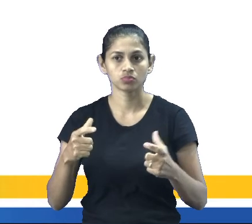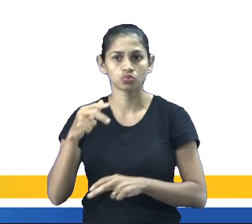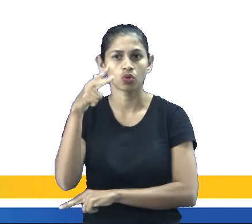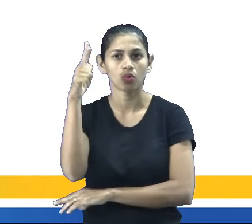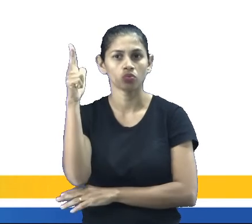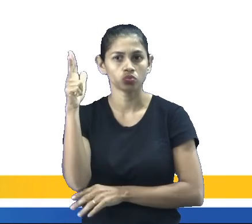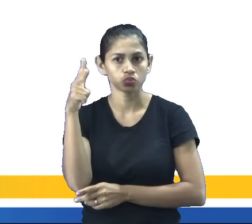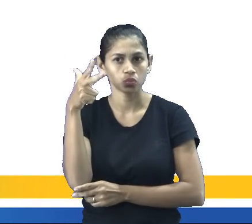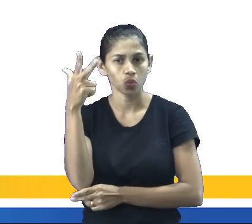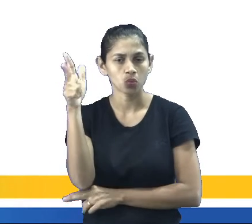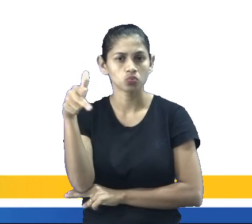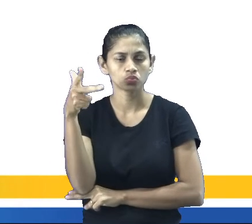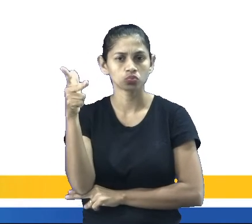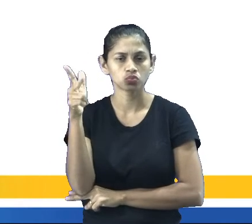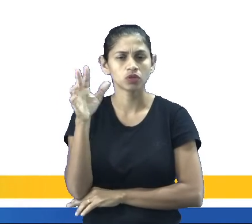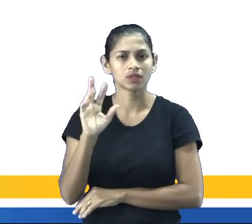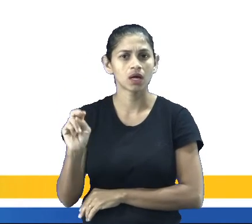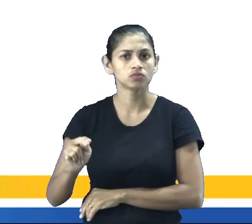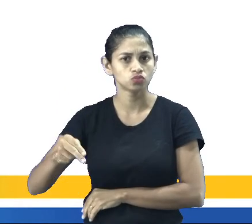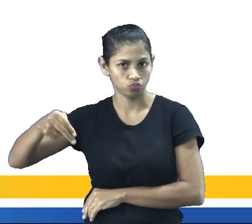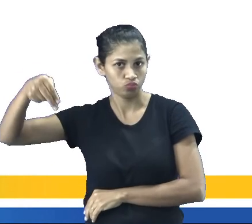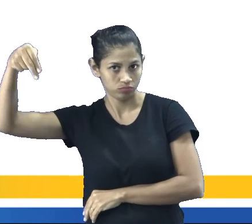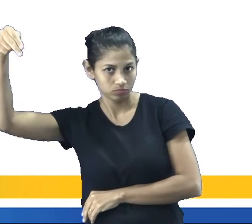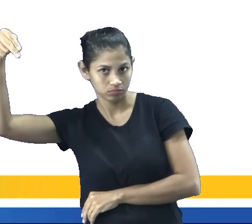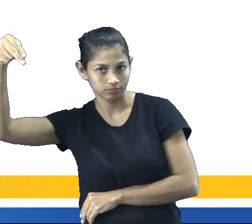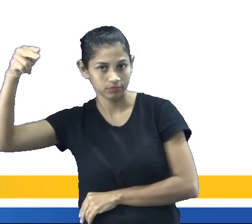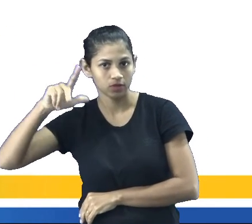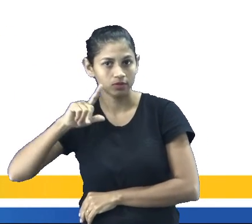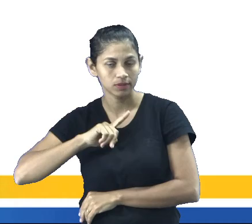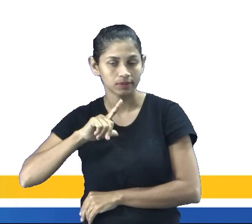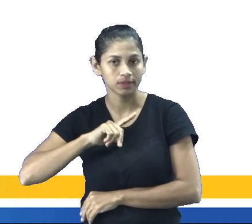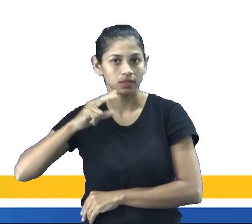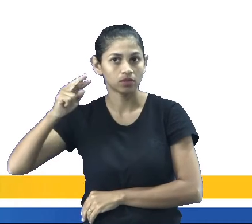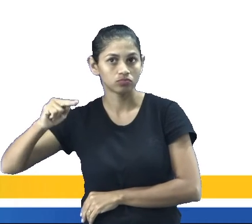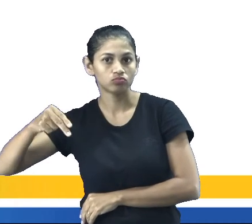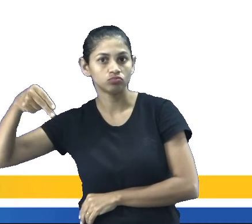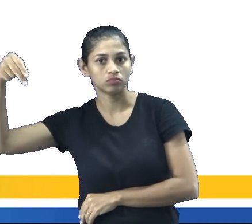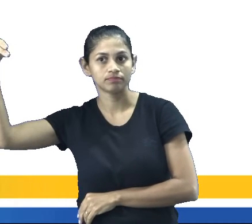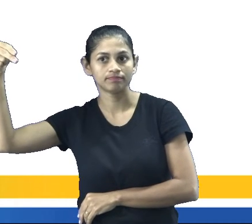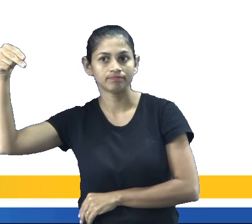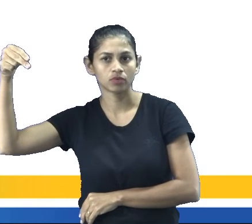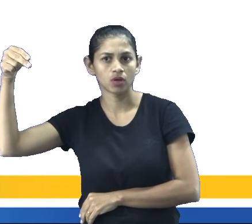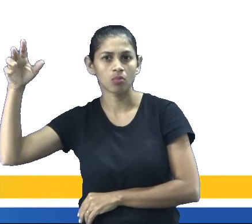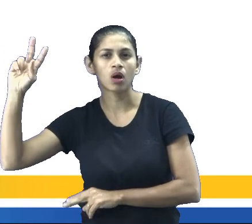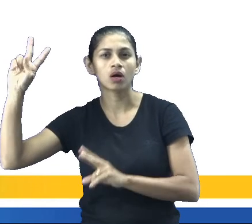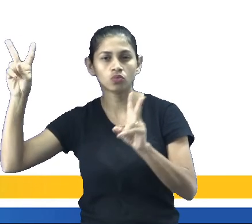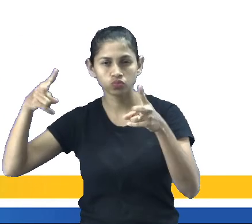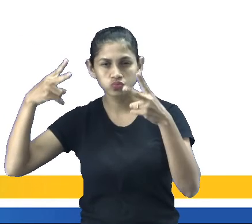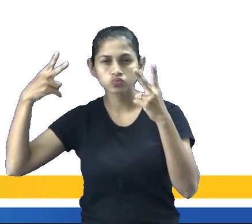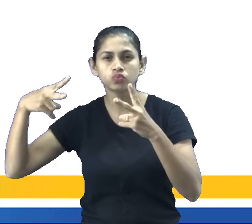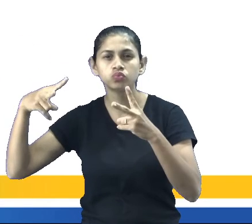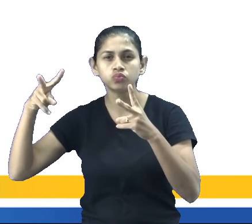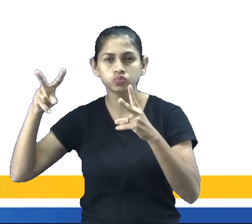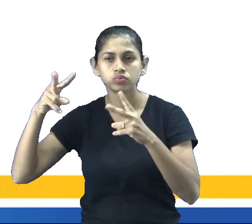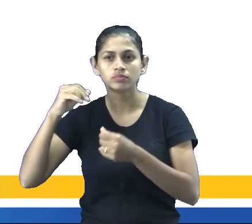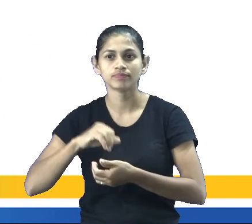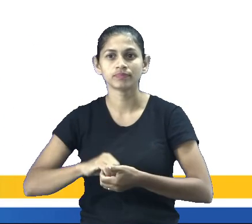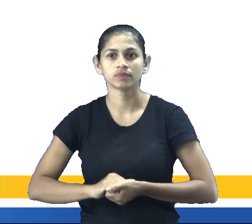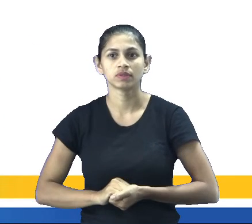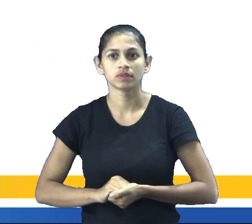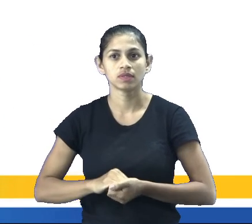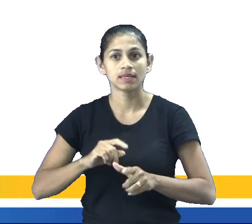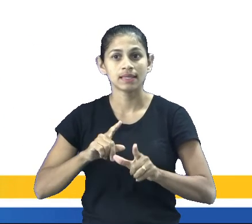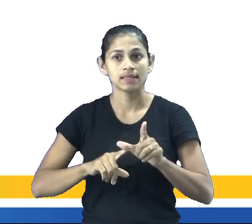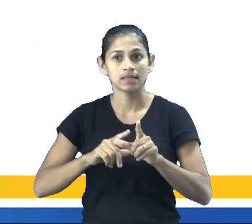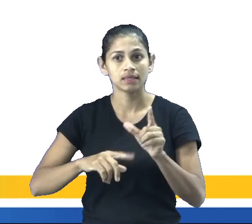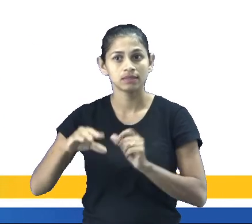elas ficam ali no Nordeste, onde a gente tem uma incidência de vento muito maior. Letra C, hidroelétricas, devido à existência de